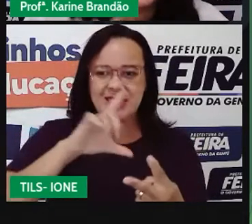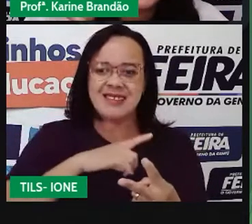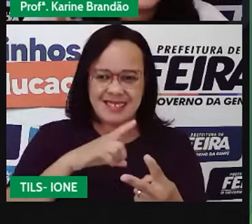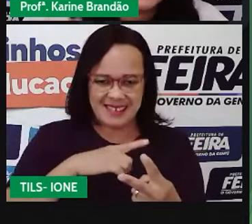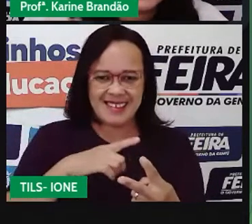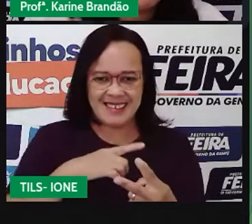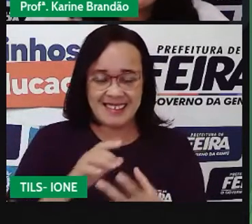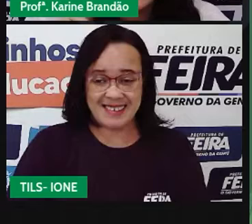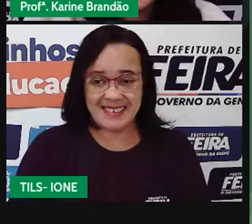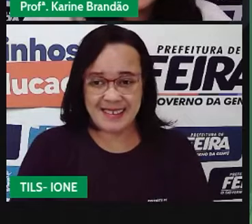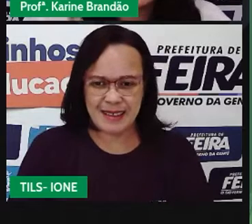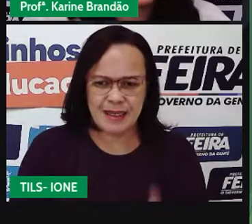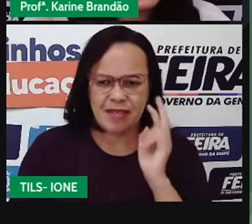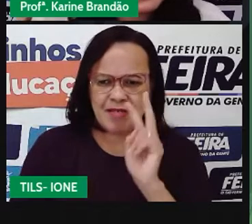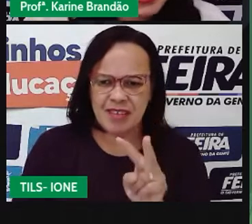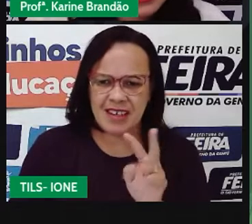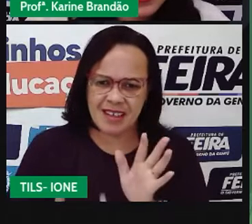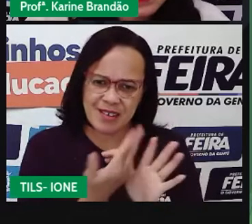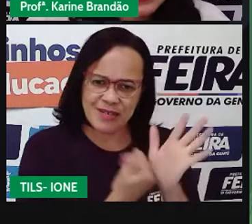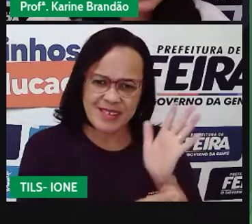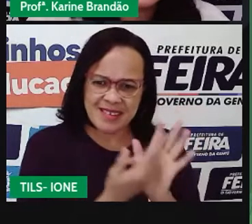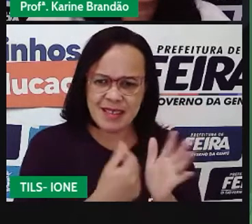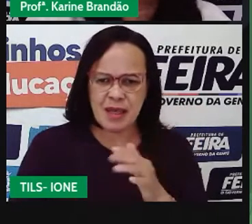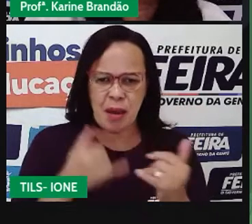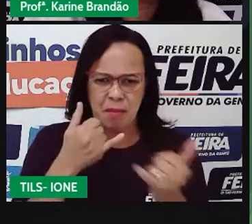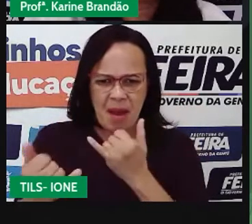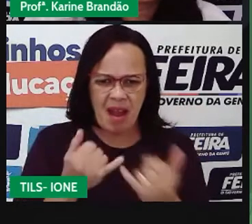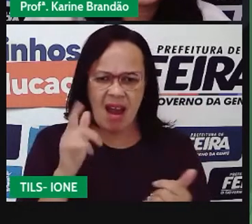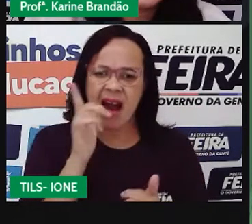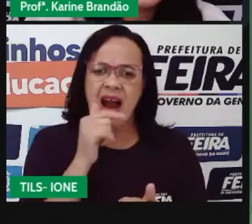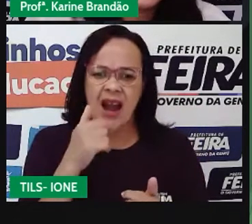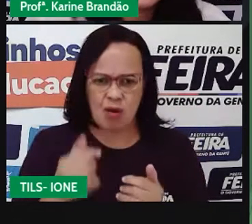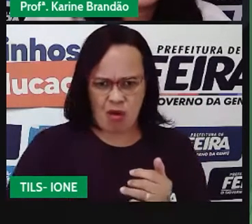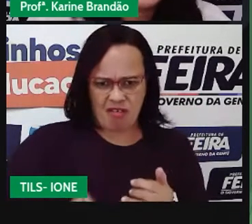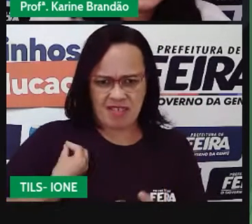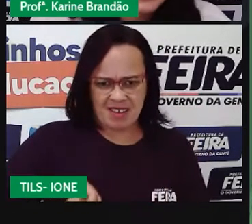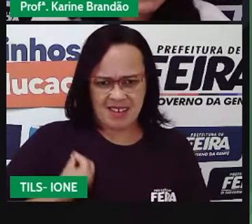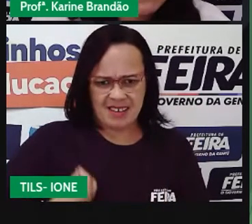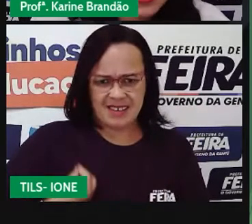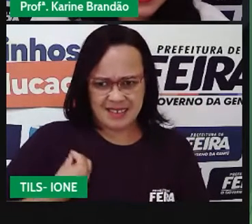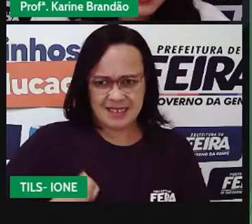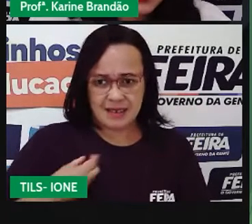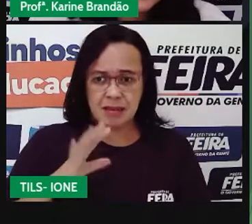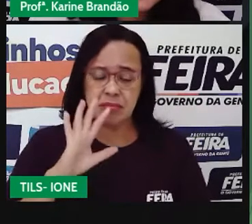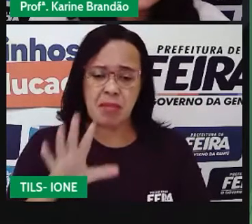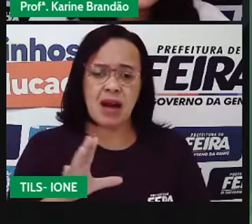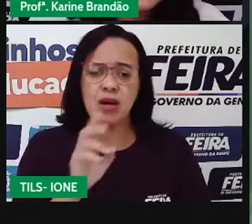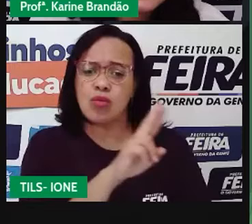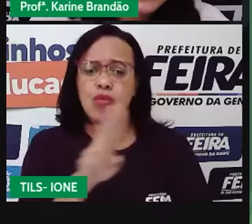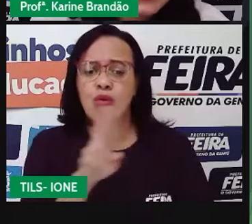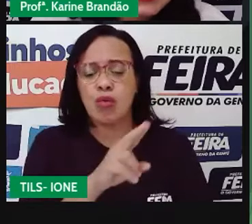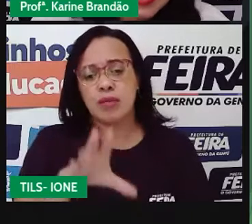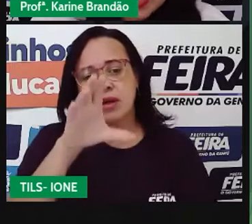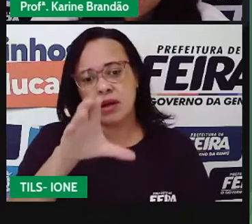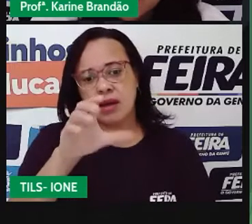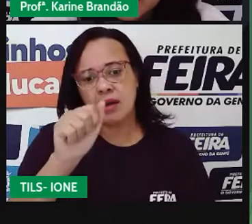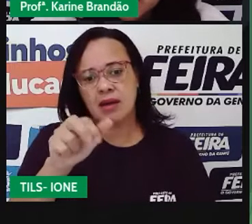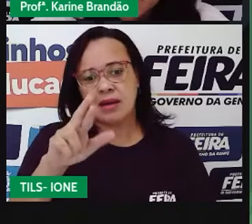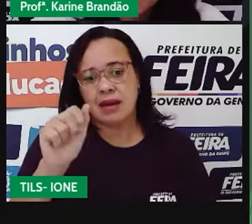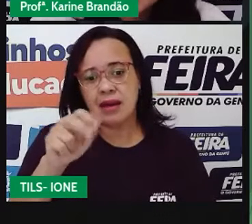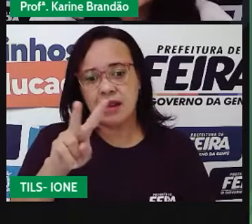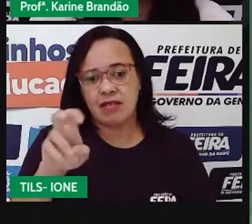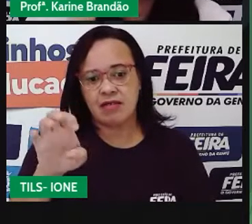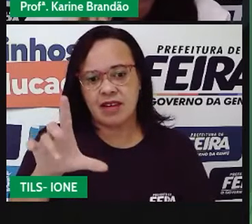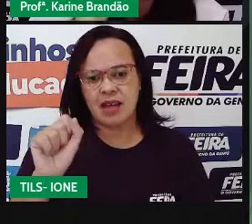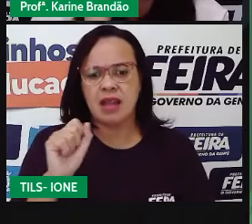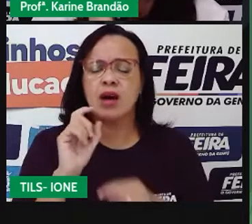chama esse é um quinidário também, mas só que ele é uma caravela. O que acontece com essas caravelas